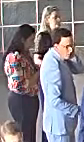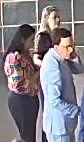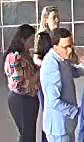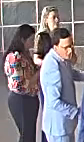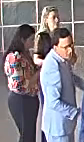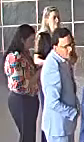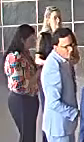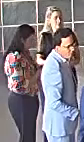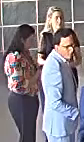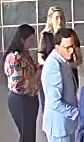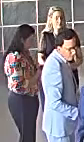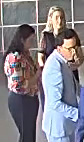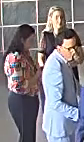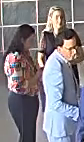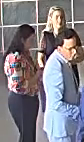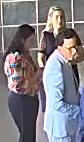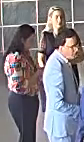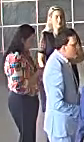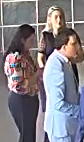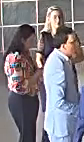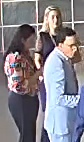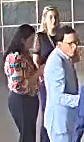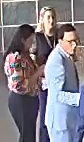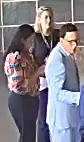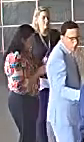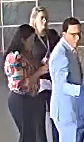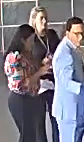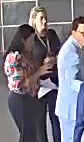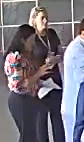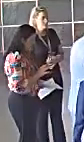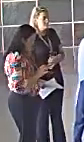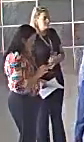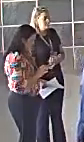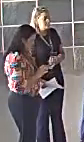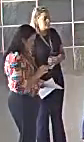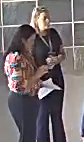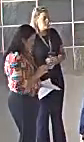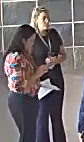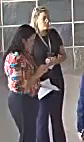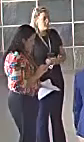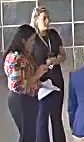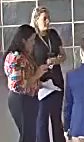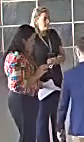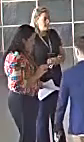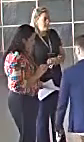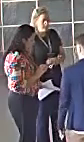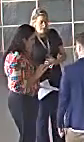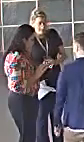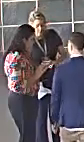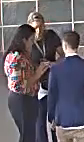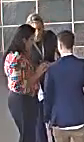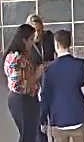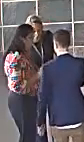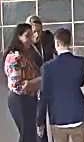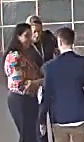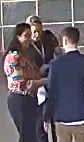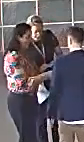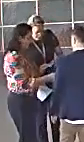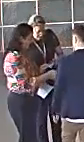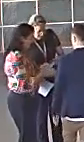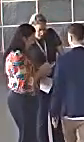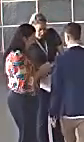audiência pública e a receber e votar proposições da comissão. Passa-se a